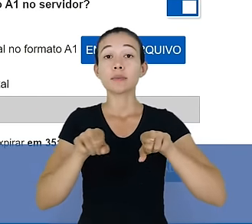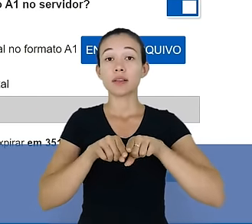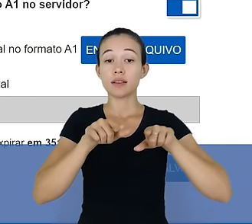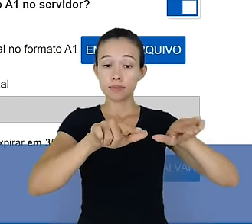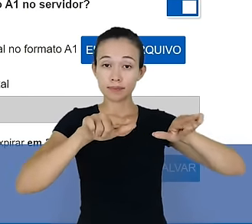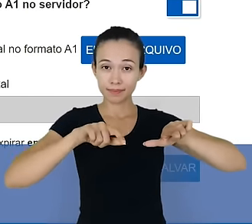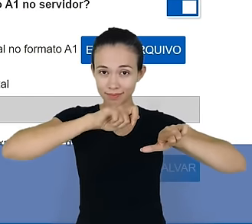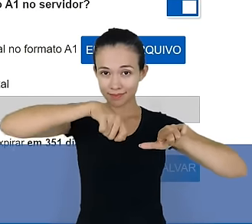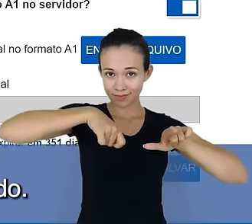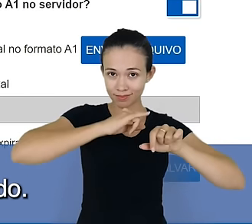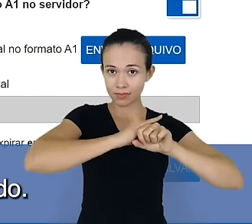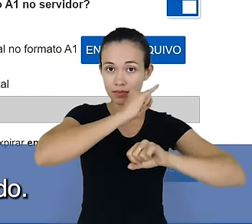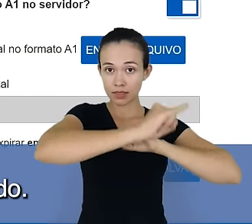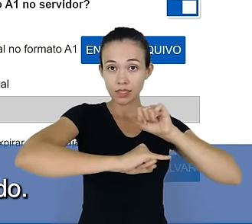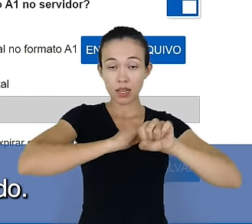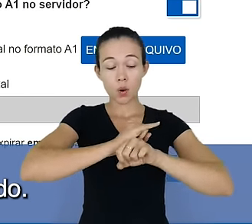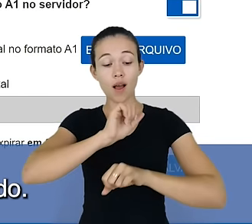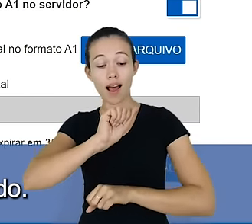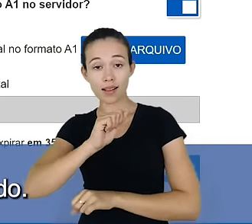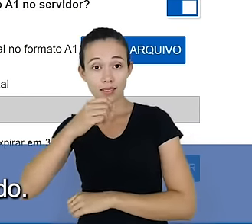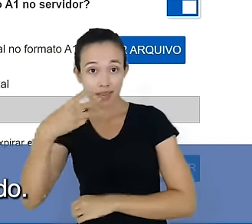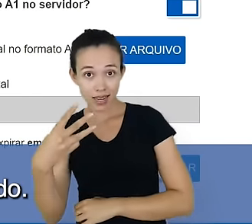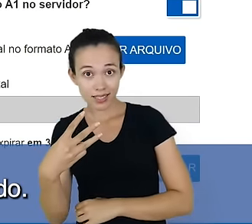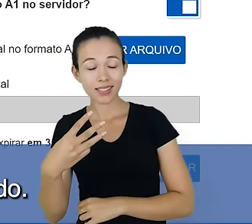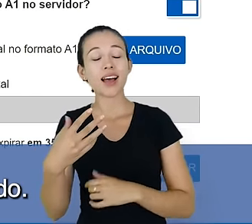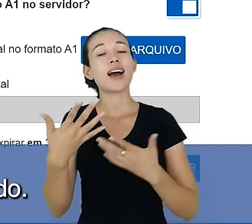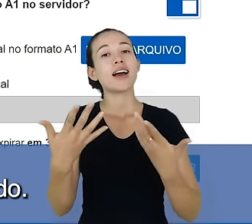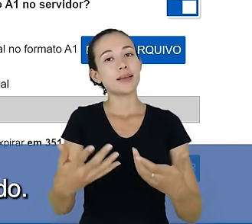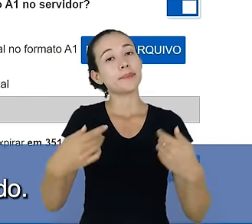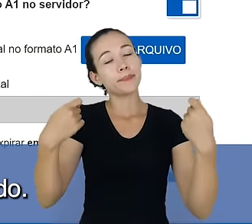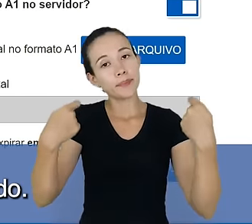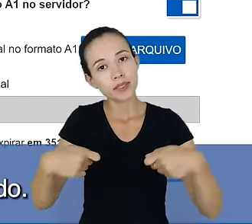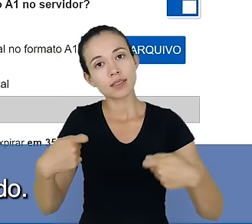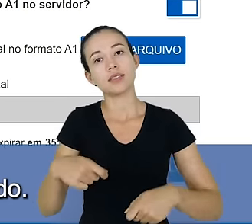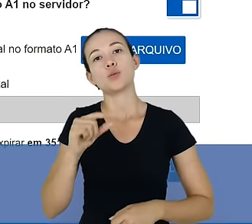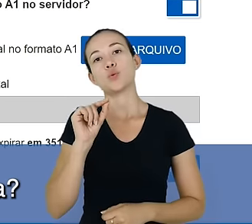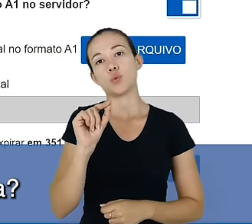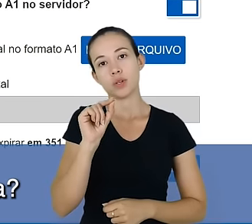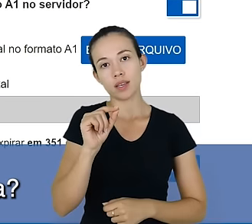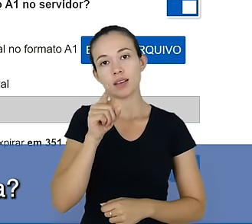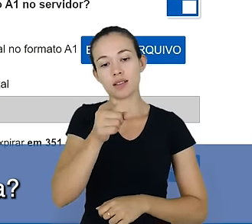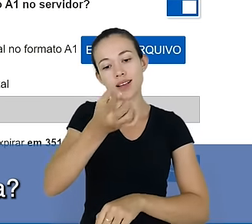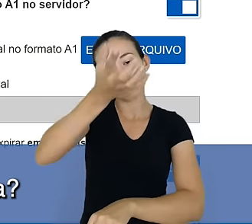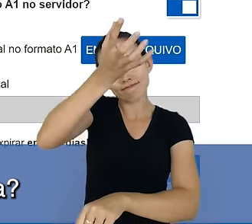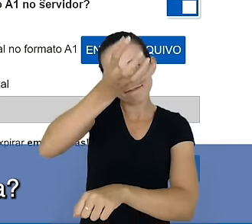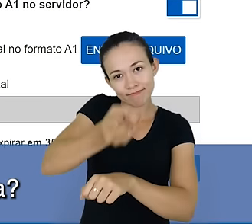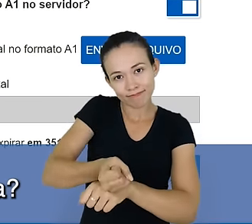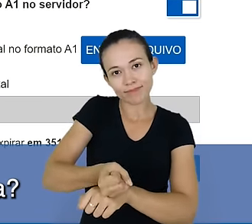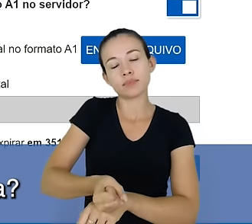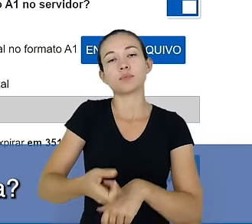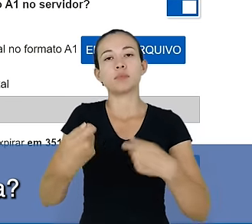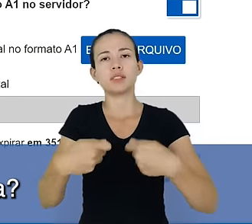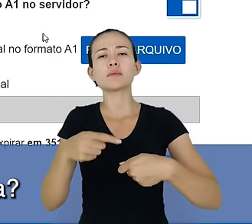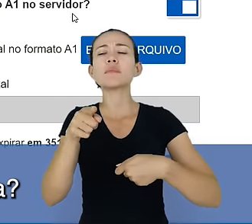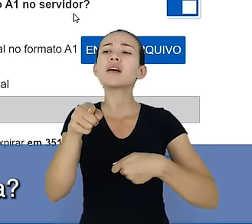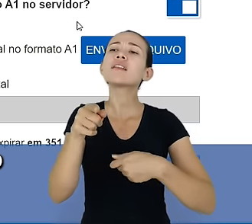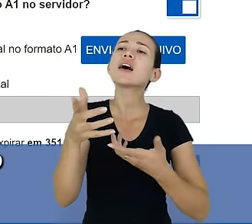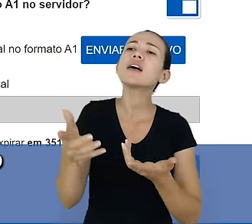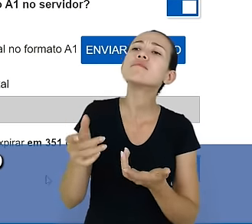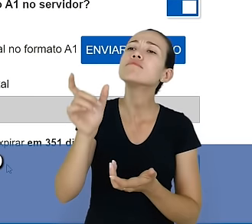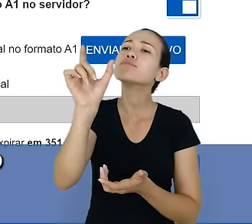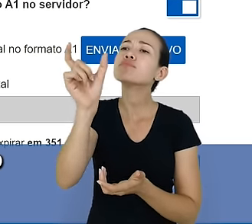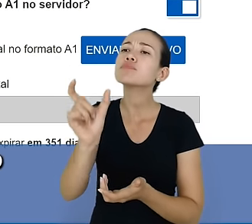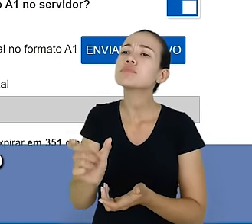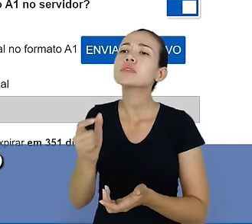A3 né esse não esse você precisa ter um programa instalado E aí ah como eu acesso esse programa né